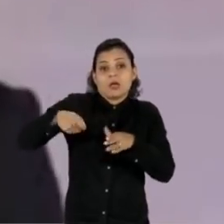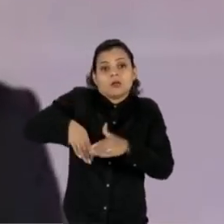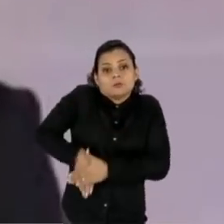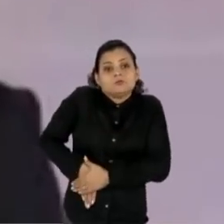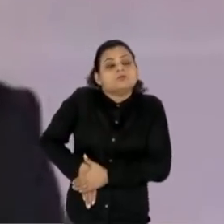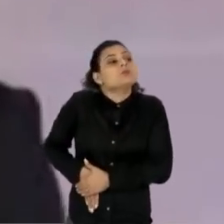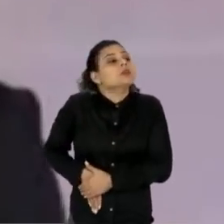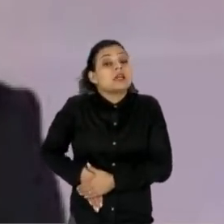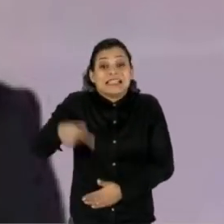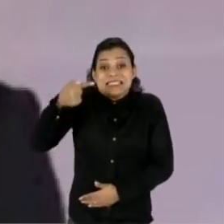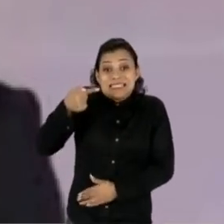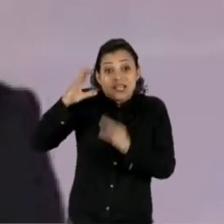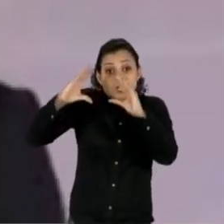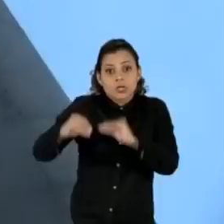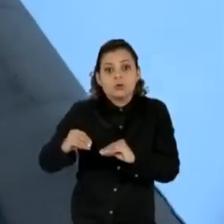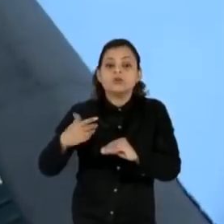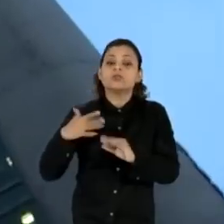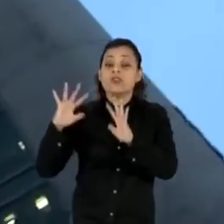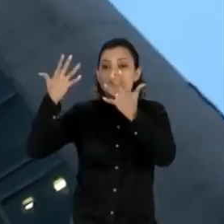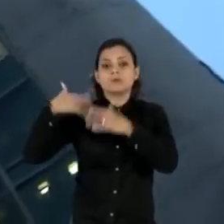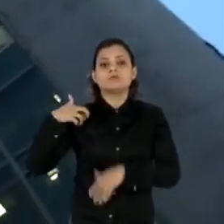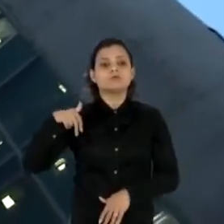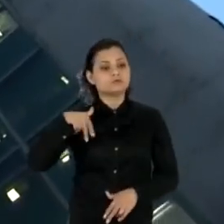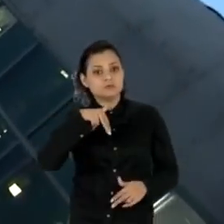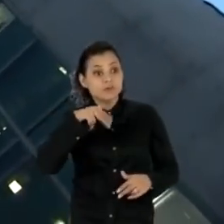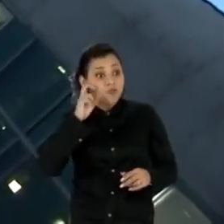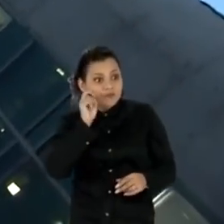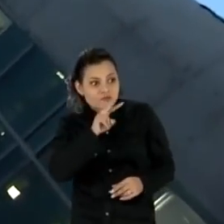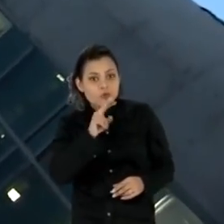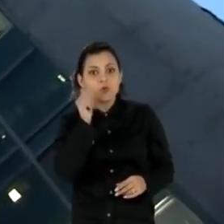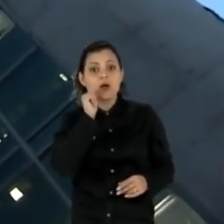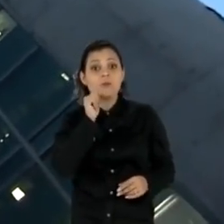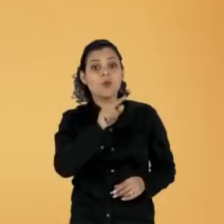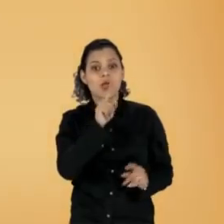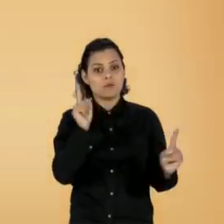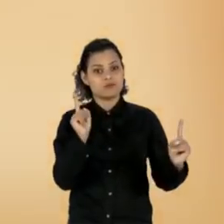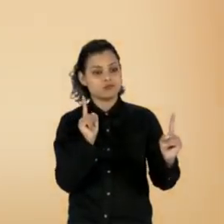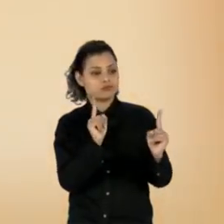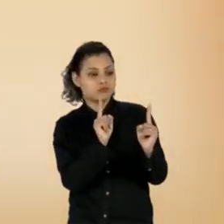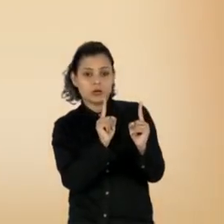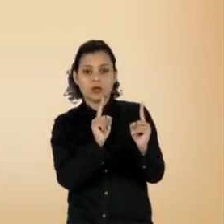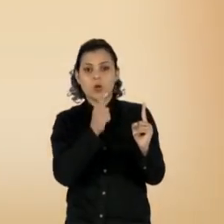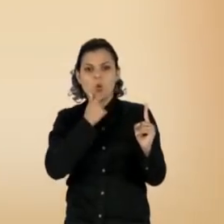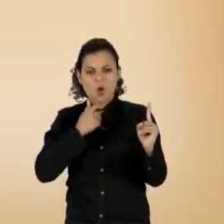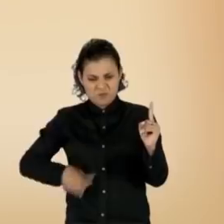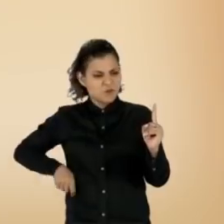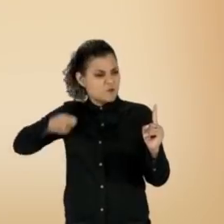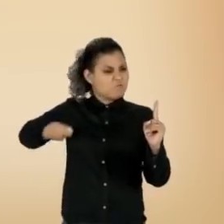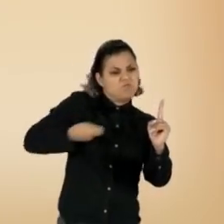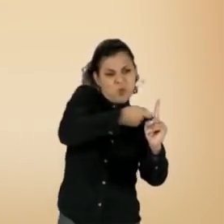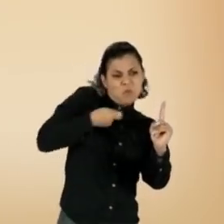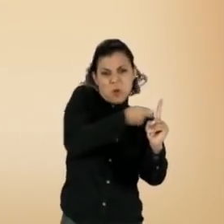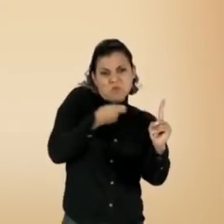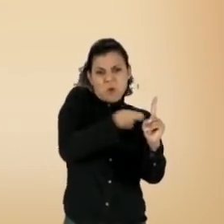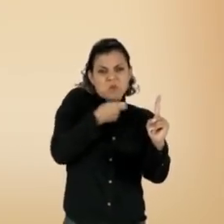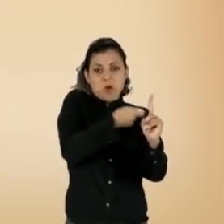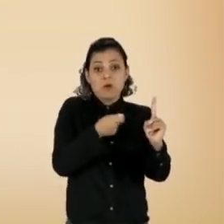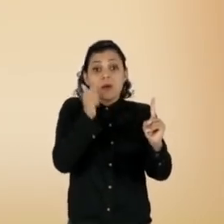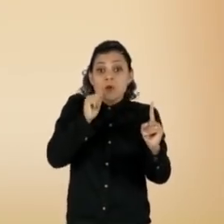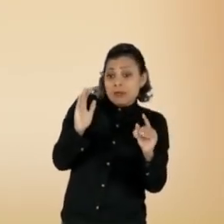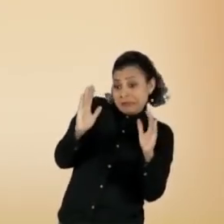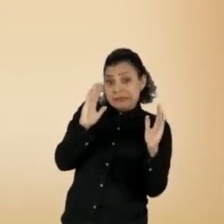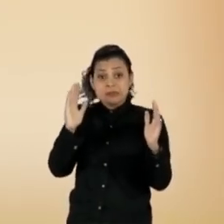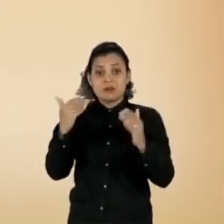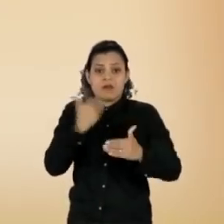por volta das sete horas da noite ele saiu do evento encontrou a suíça é um dos gabinetes do tribunal mateus esfaqueou easy que conseguiu